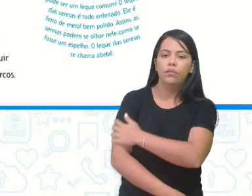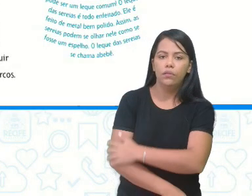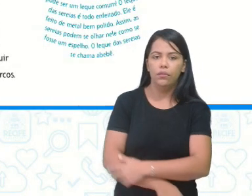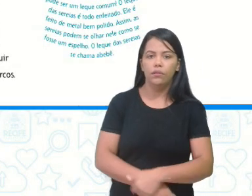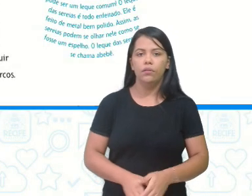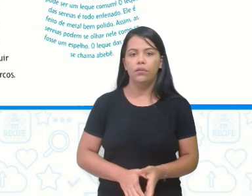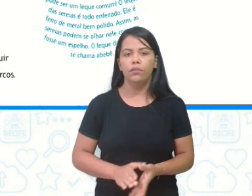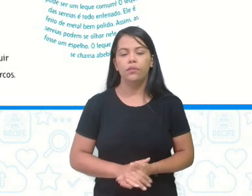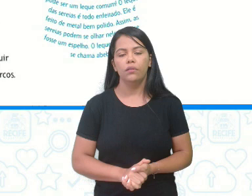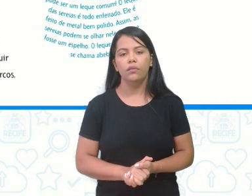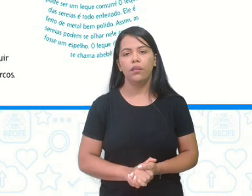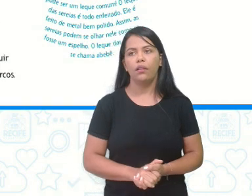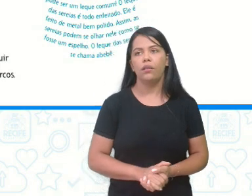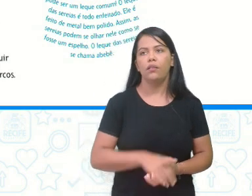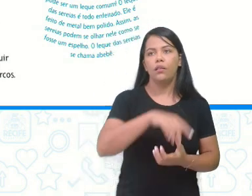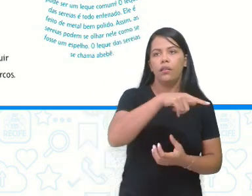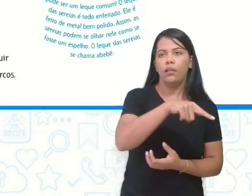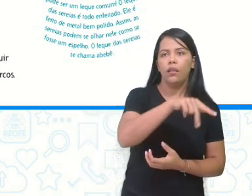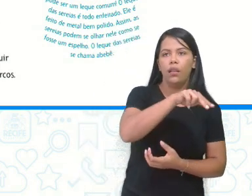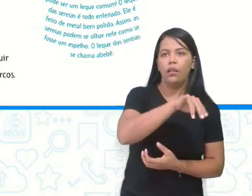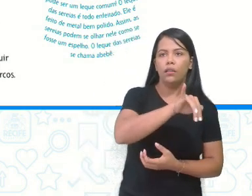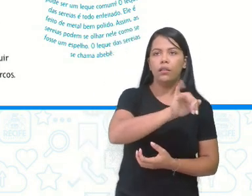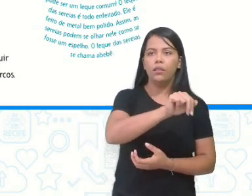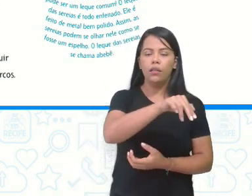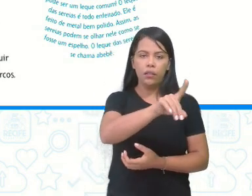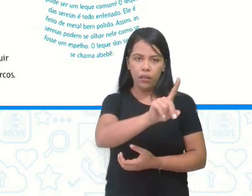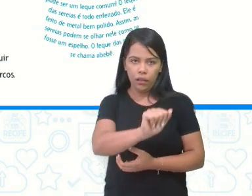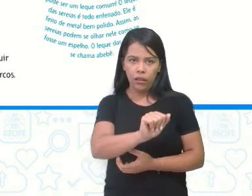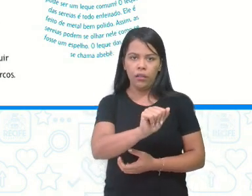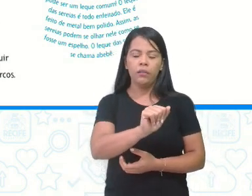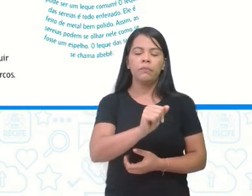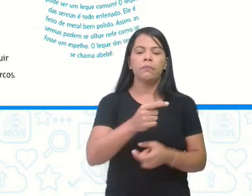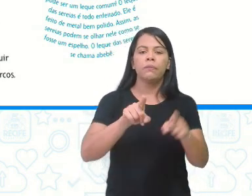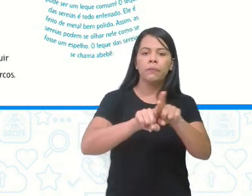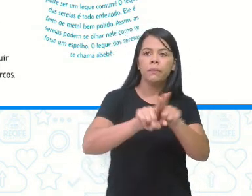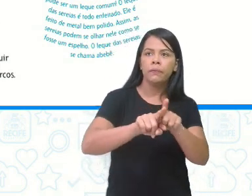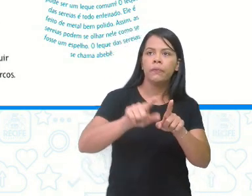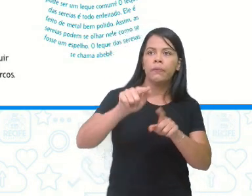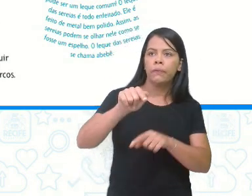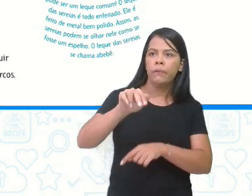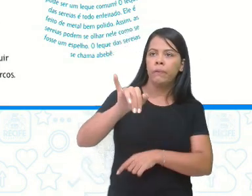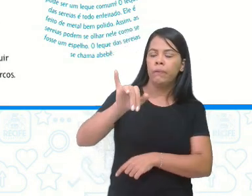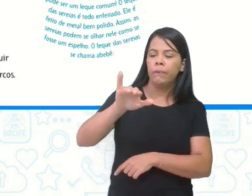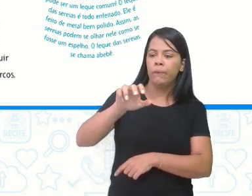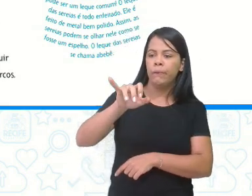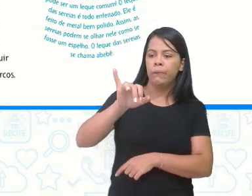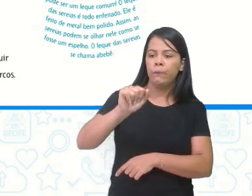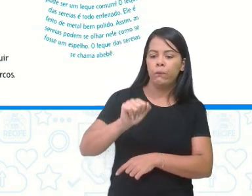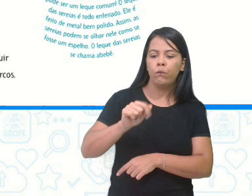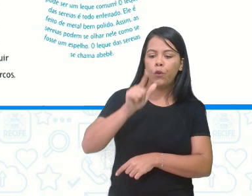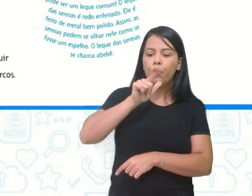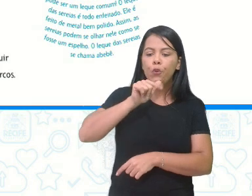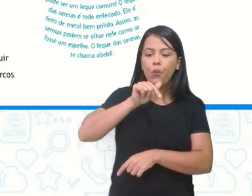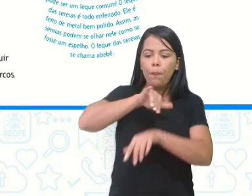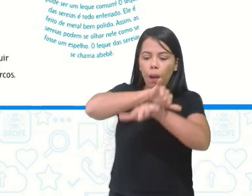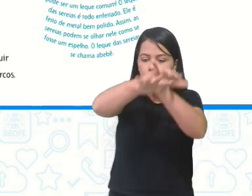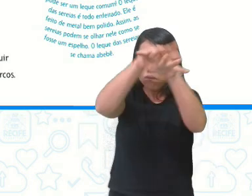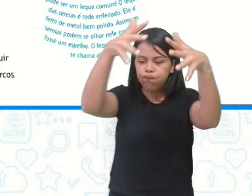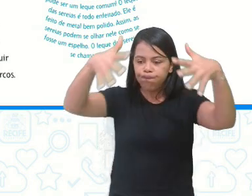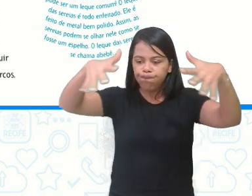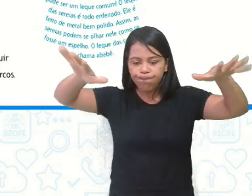Kianda e Kisimbi. Nas águas profundas do mar, lá no reino de